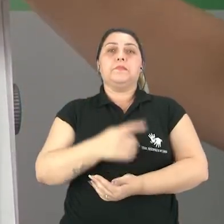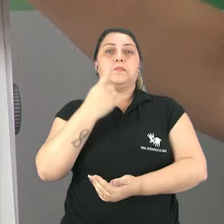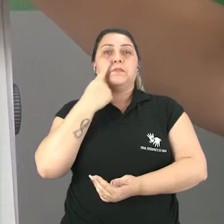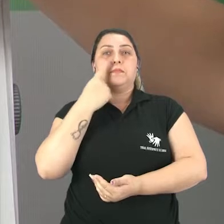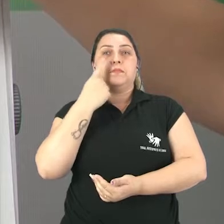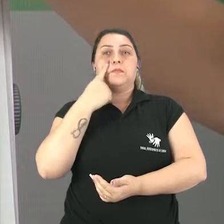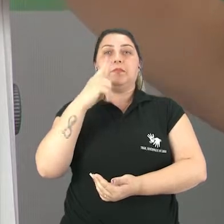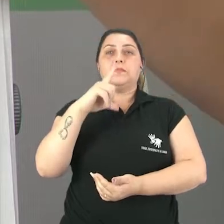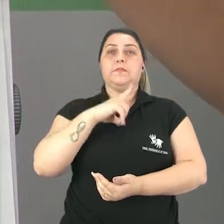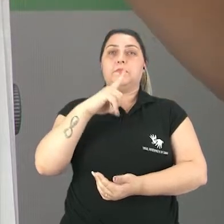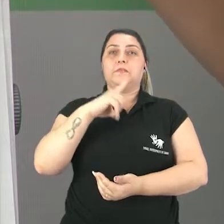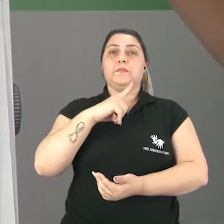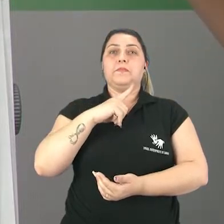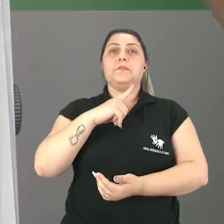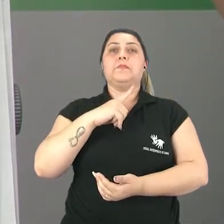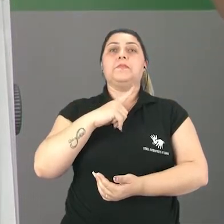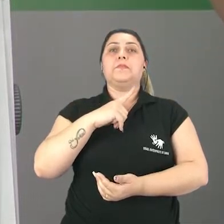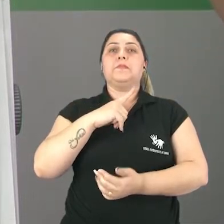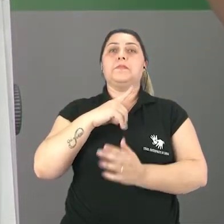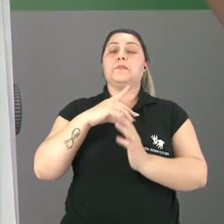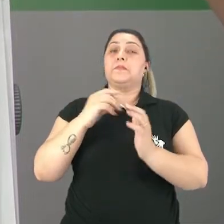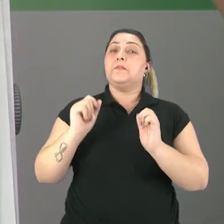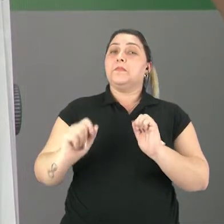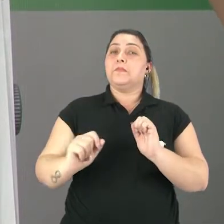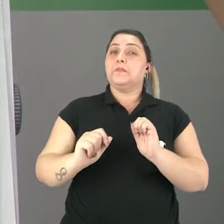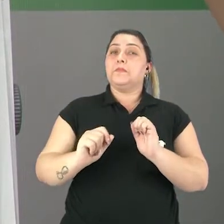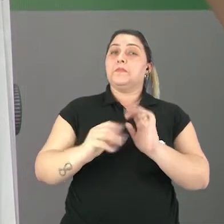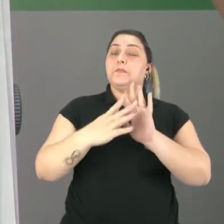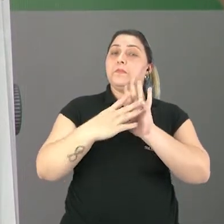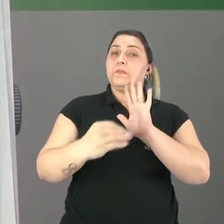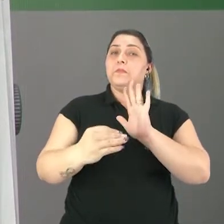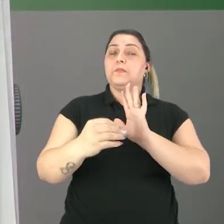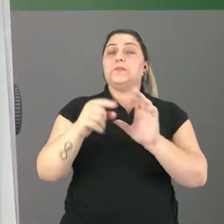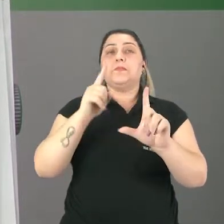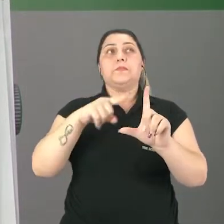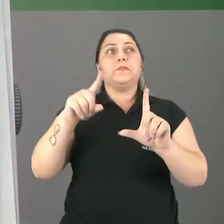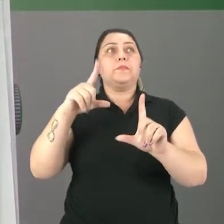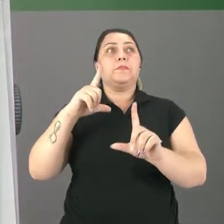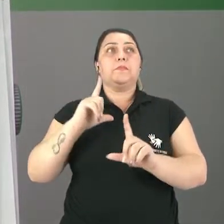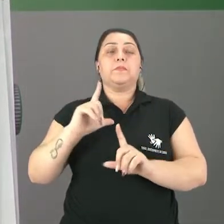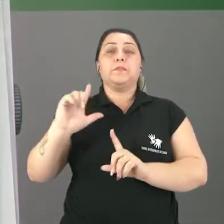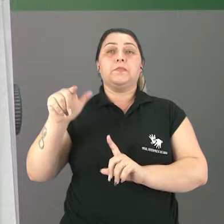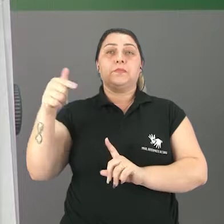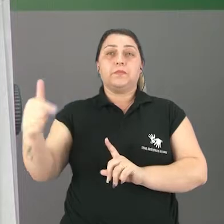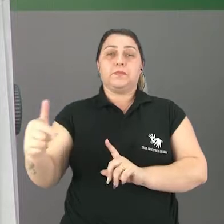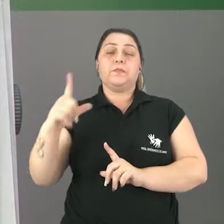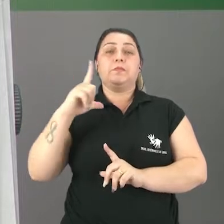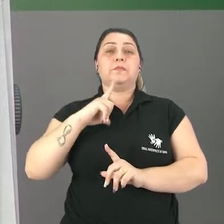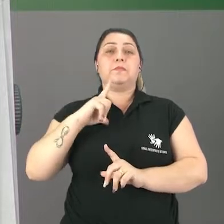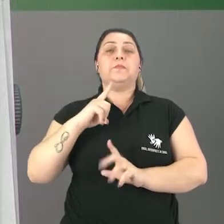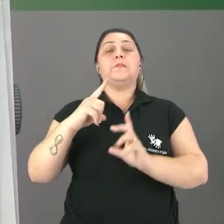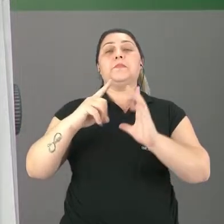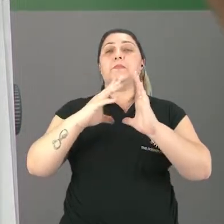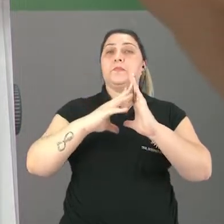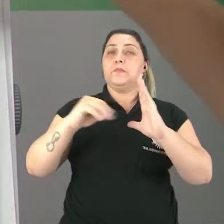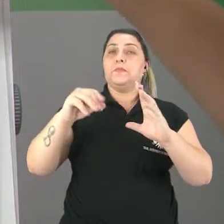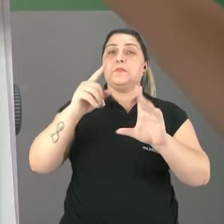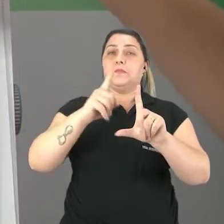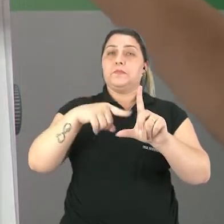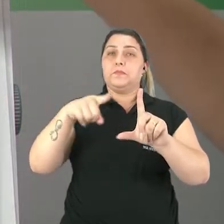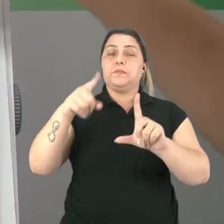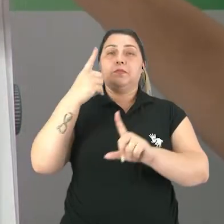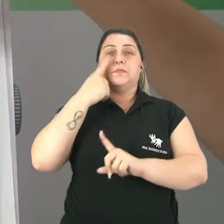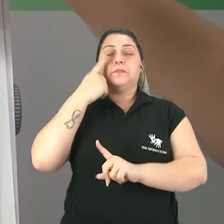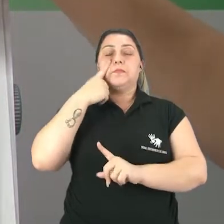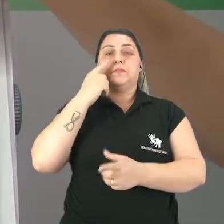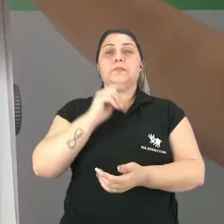só, temos aqui um modelo de gráfico. Aqui ao lado nós já temos um outro modelo de gráfico. Olha